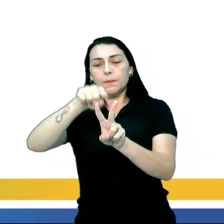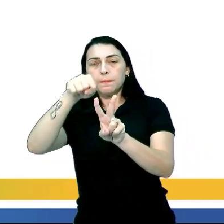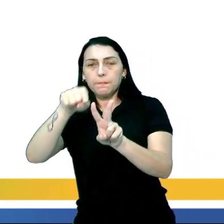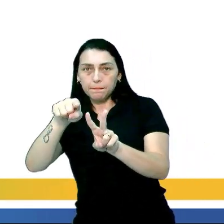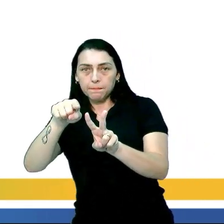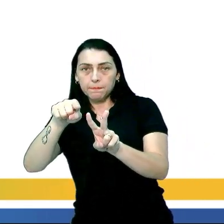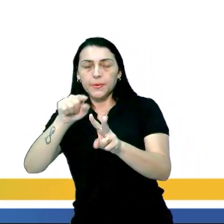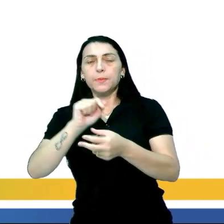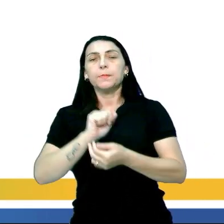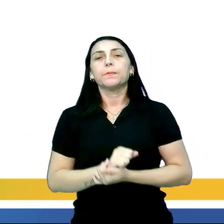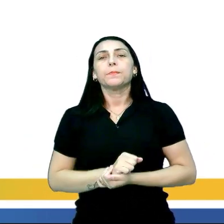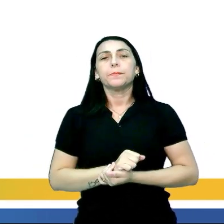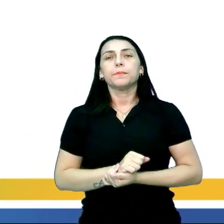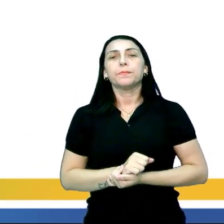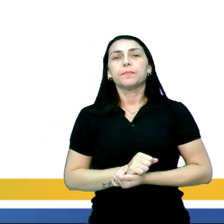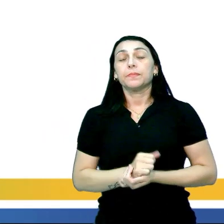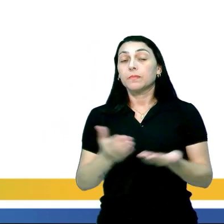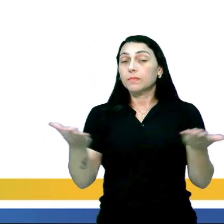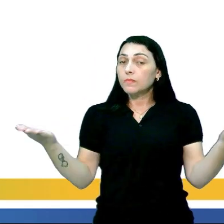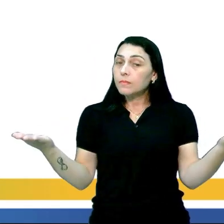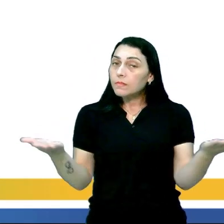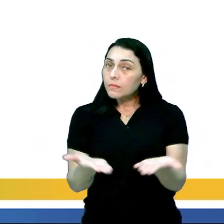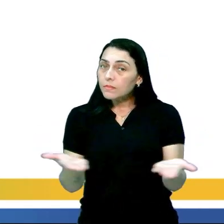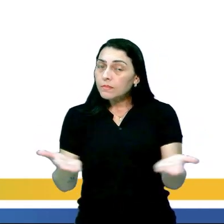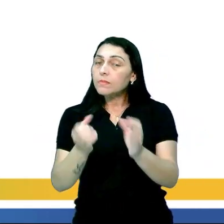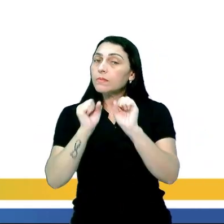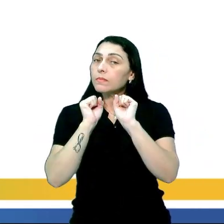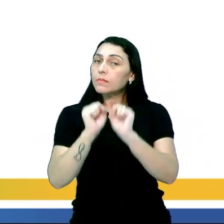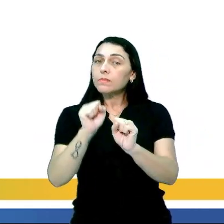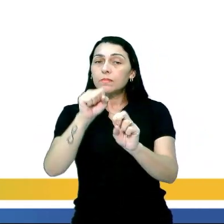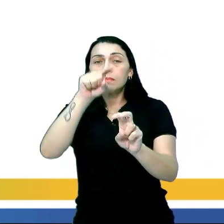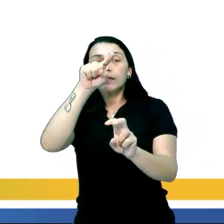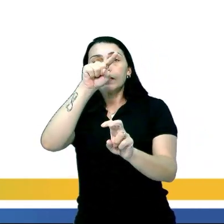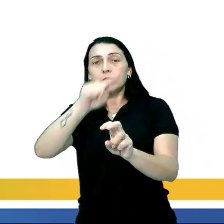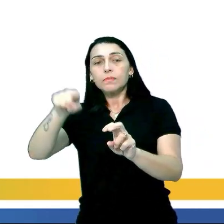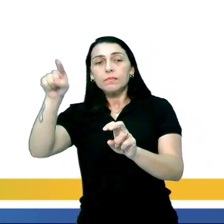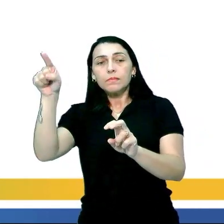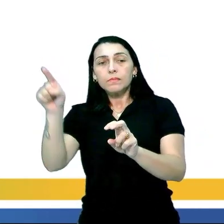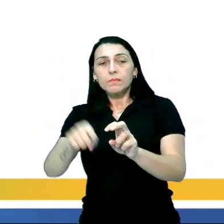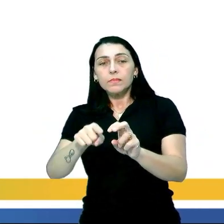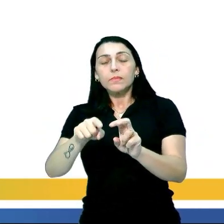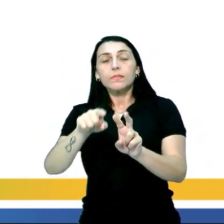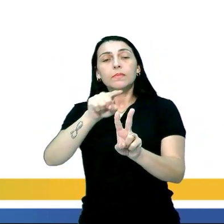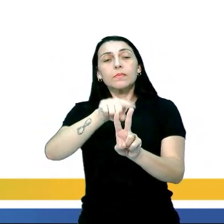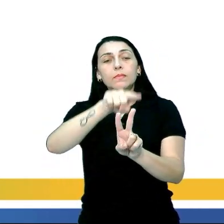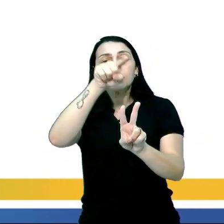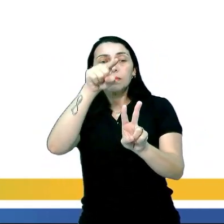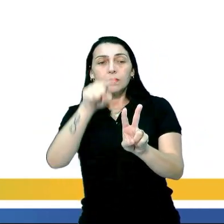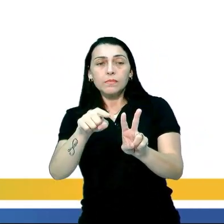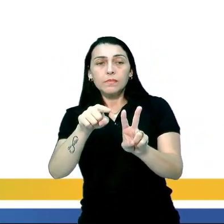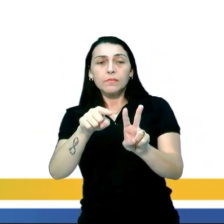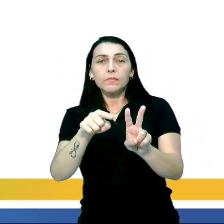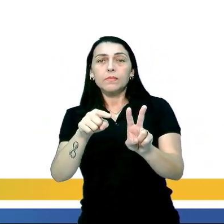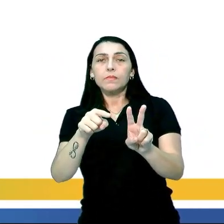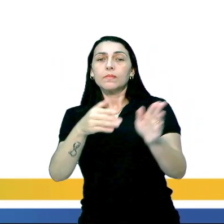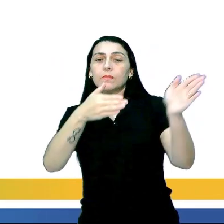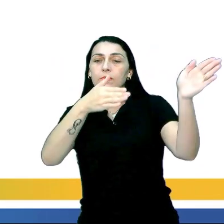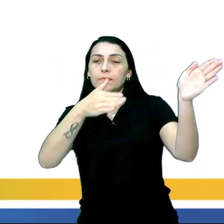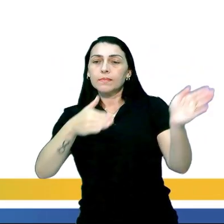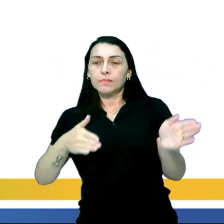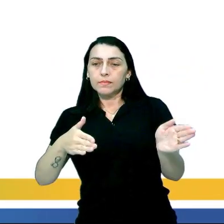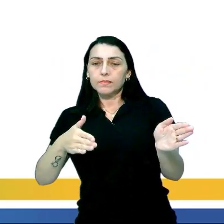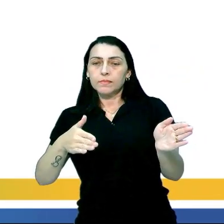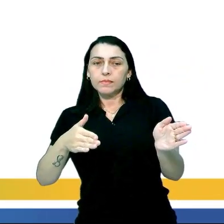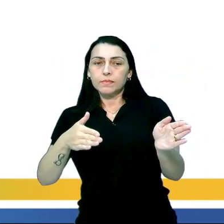43,2 π. Agora, eu posso cancelar esse π em ambos os lados, olha